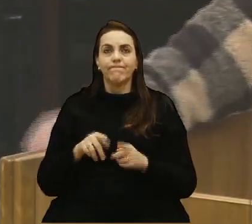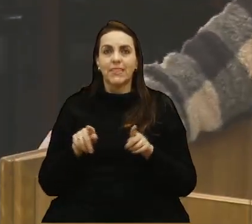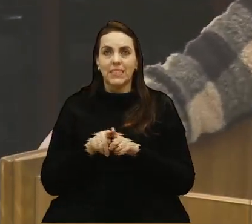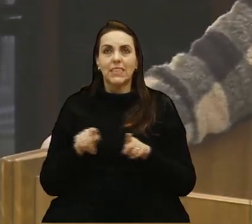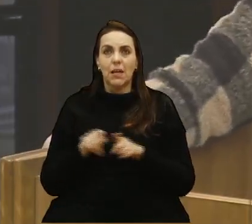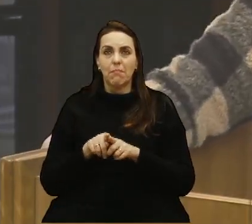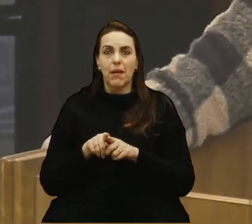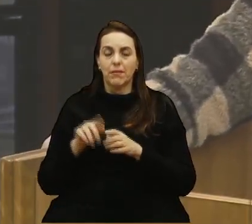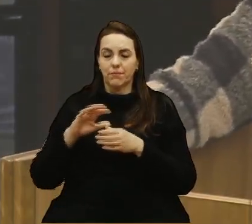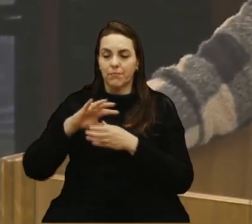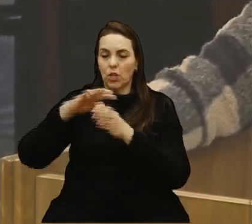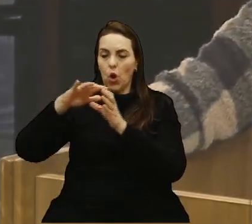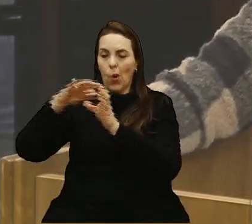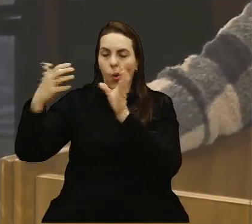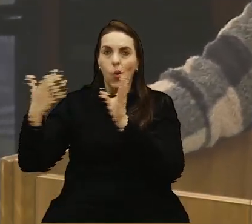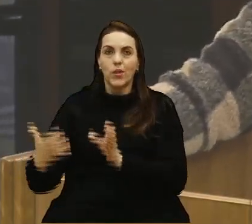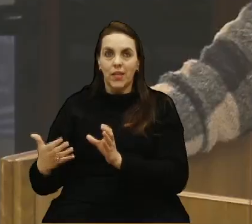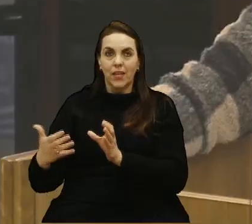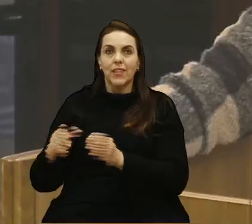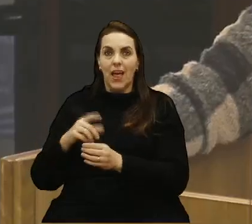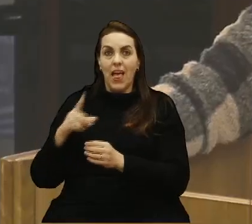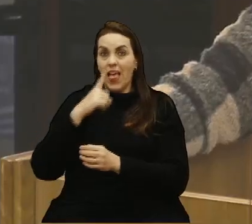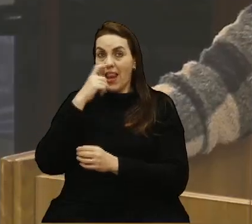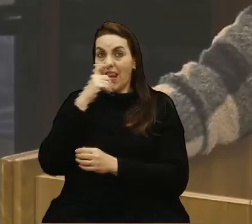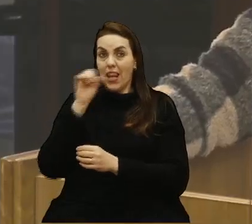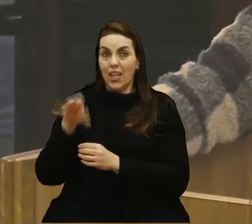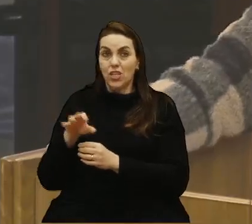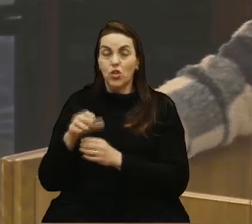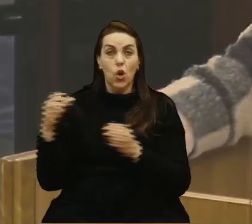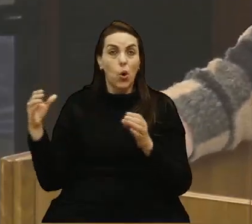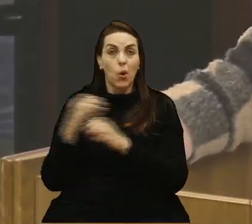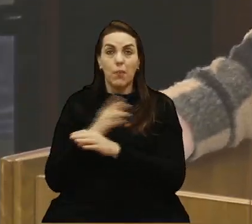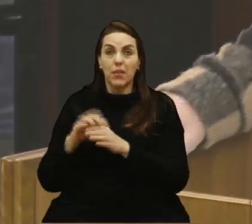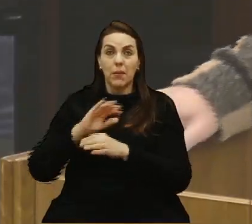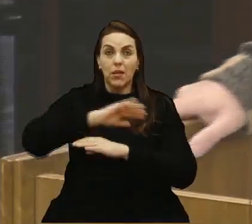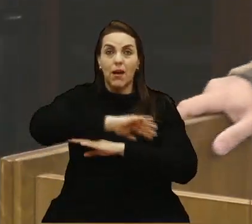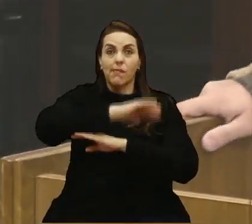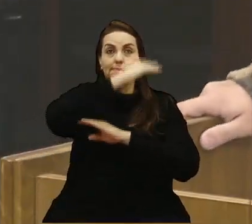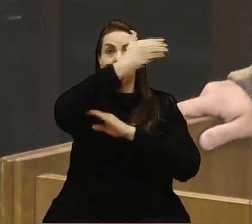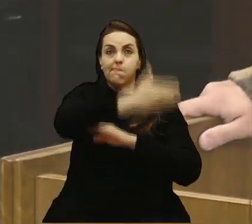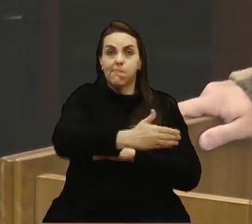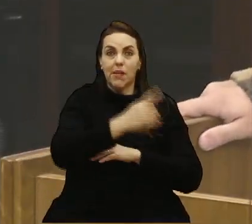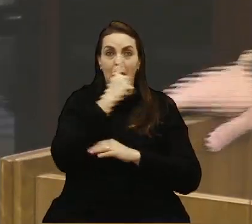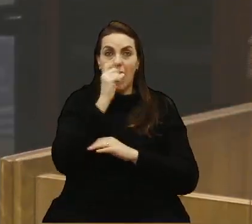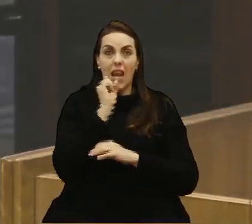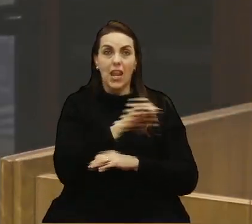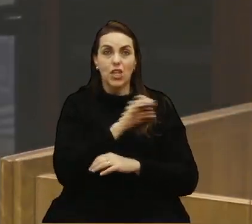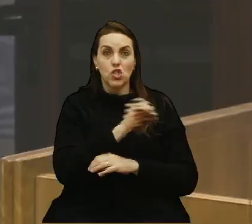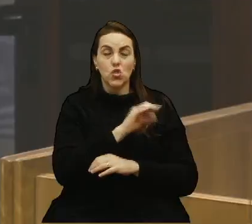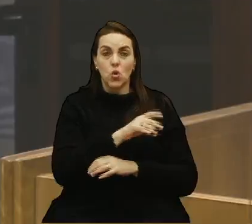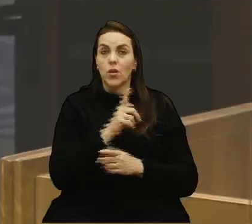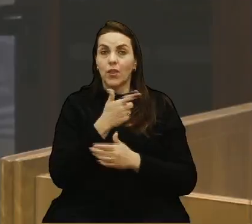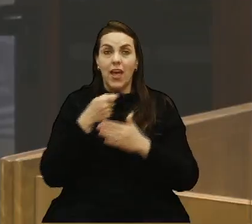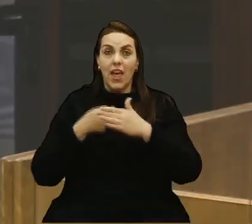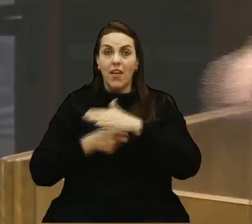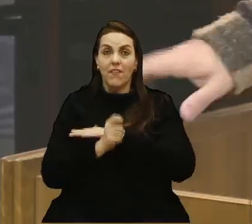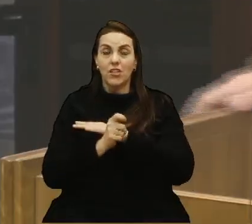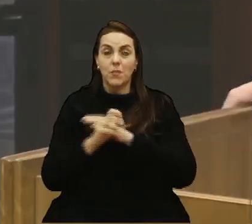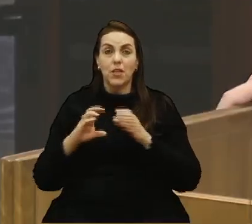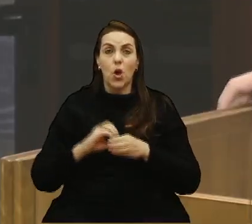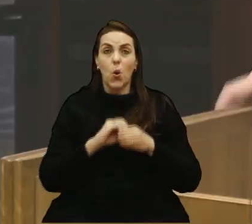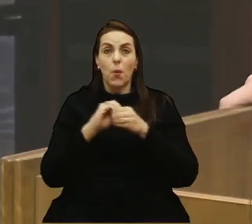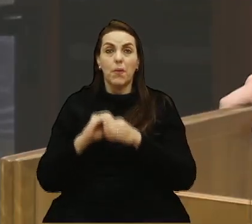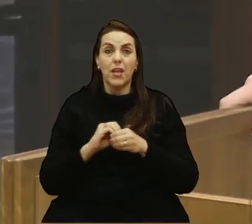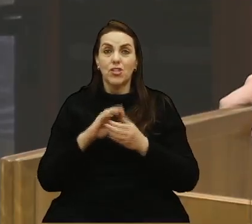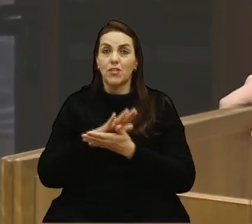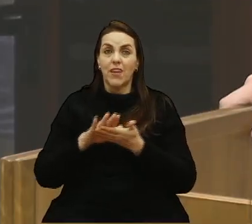que 97% do lixo recolhido é integralmente destinado ao nosso aterro sanitário, quando não promove investimento nas cooperativas para